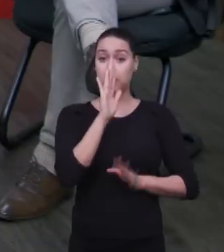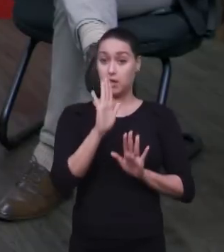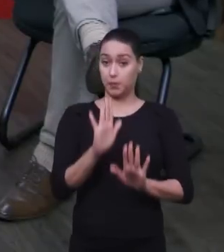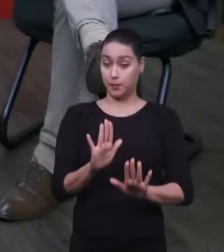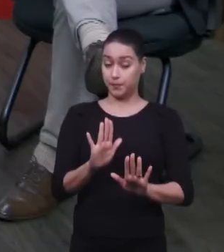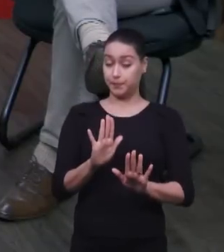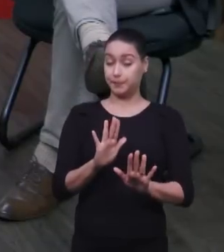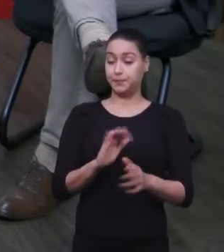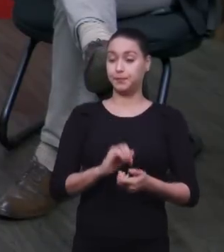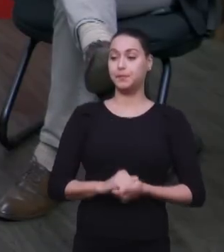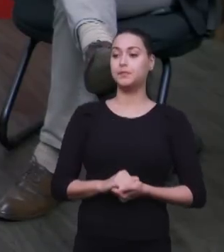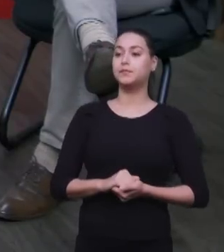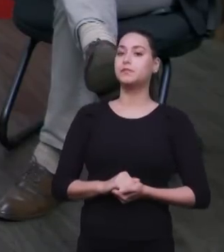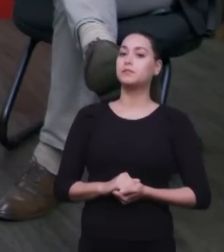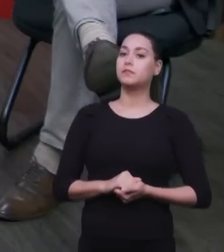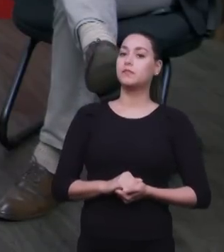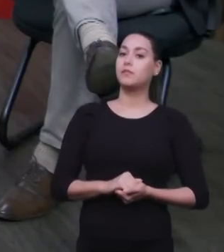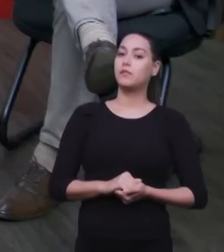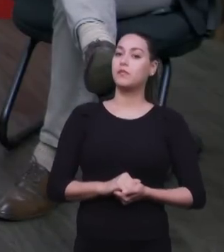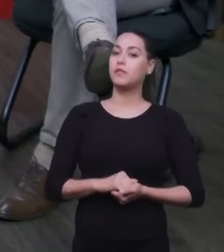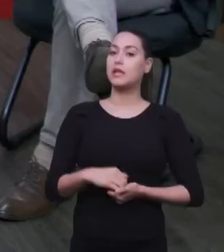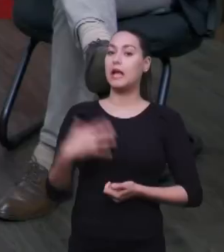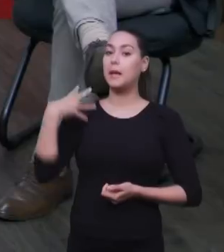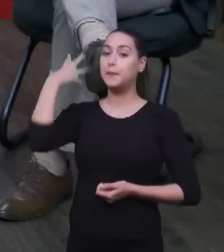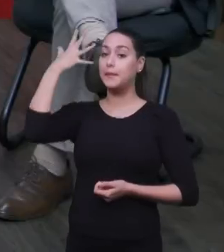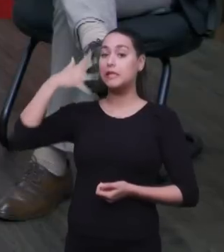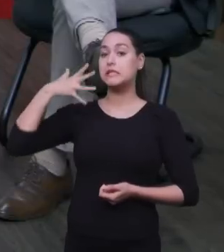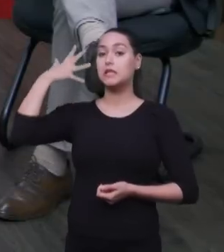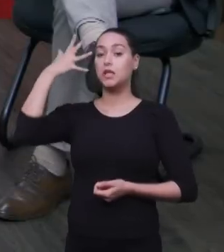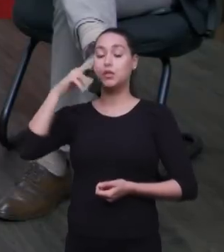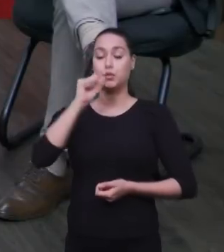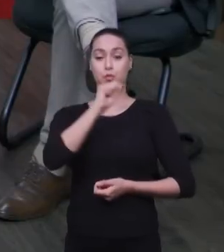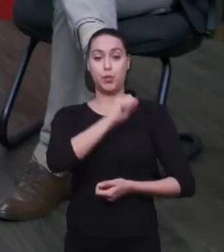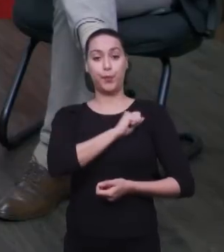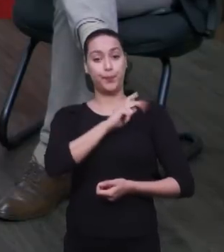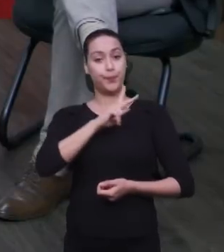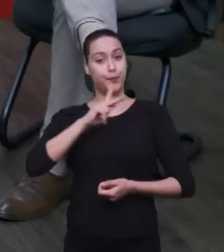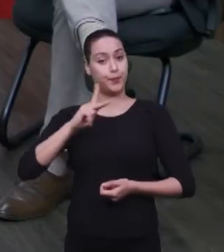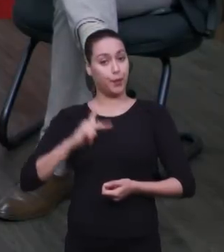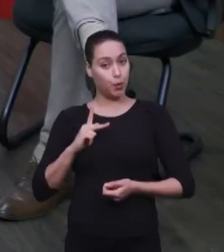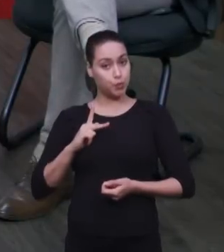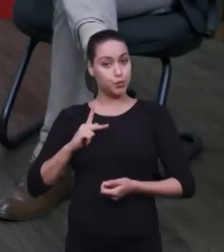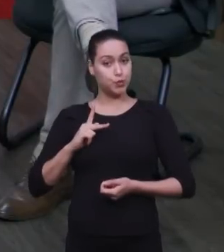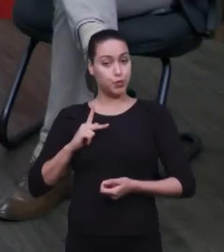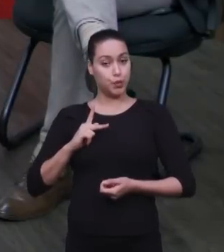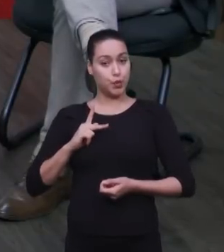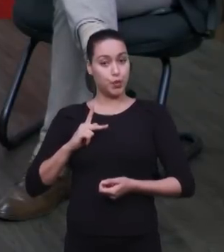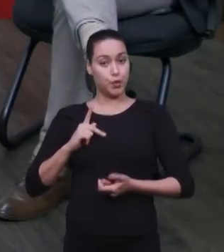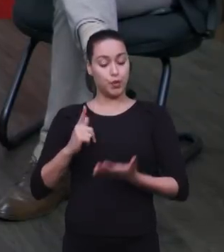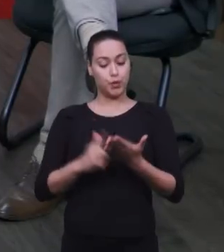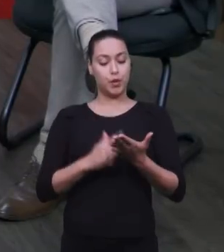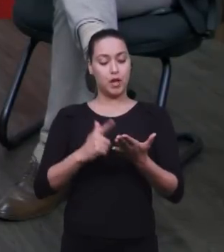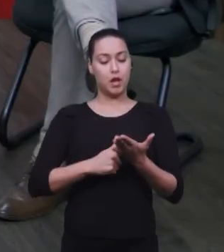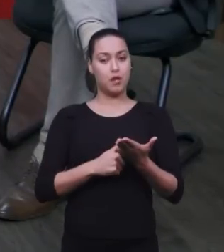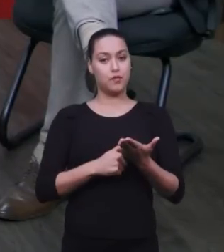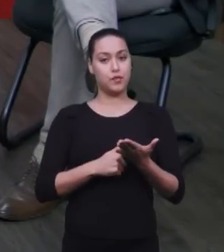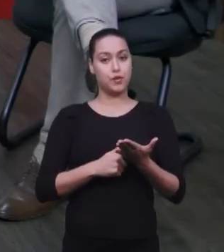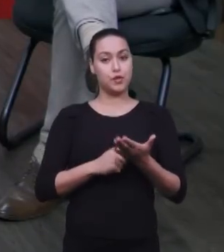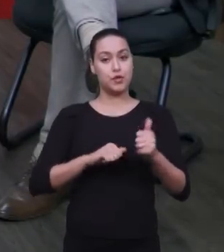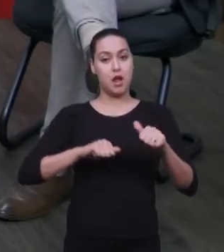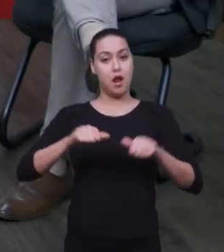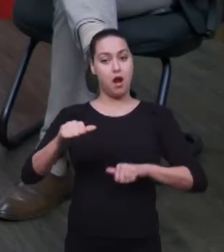me permitam aqui fazer uma intervenção, a mensagem dos apóstolos, ali no livro de